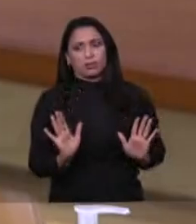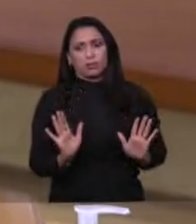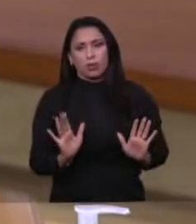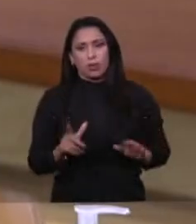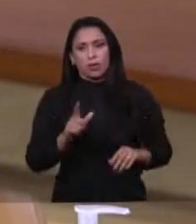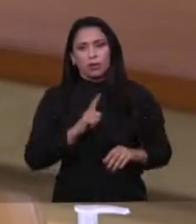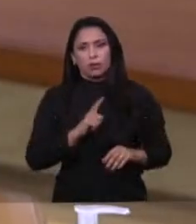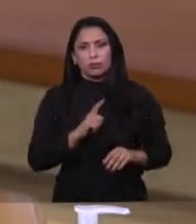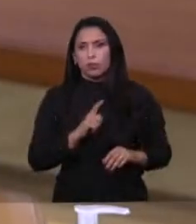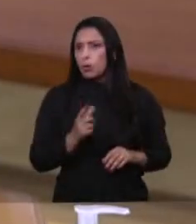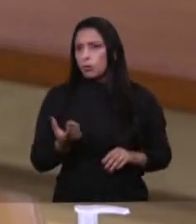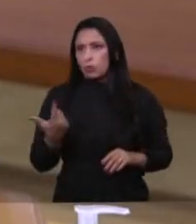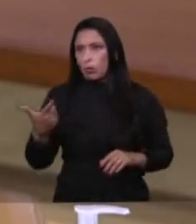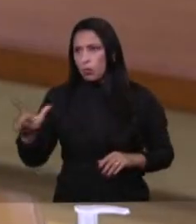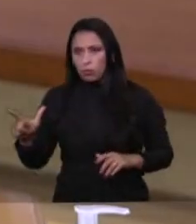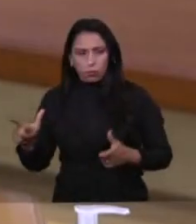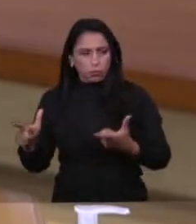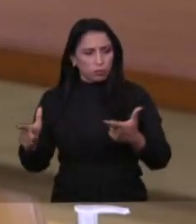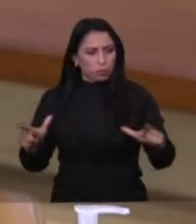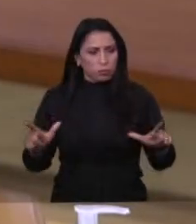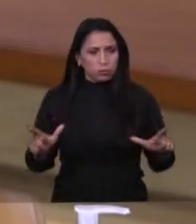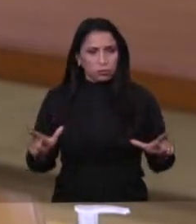seja de um lado, seja de outro.